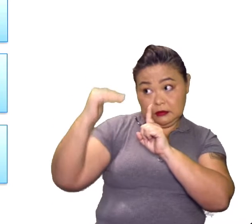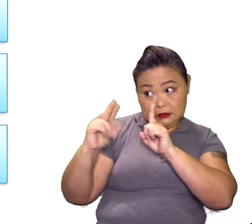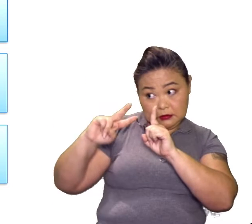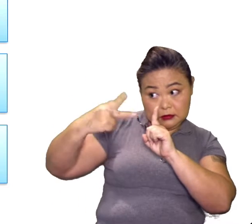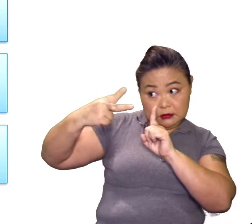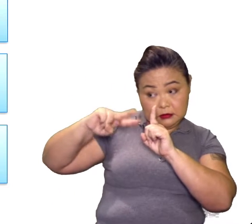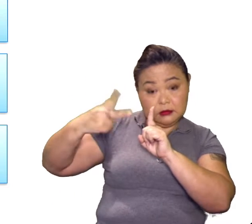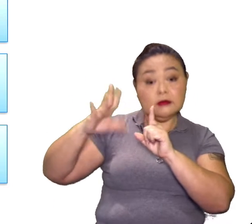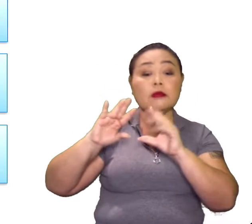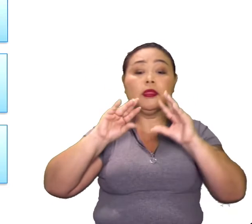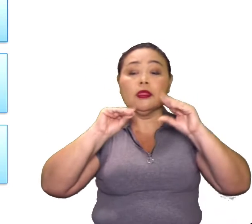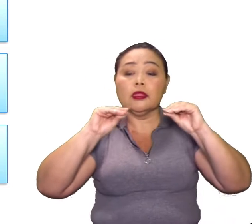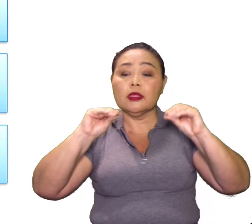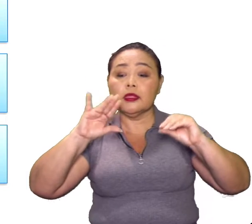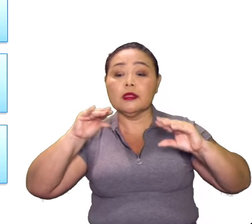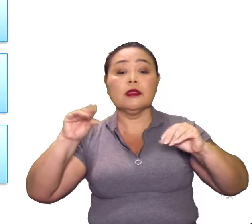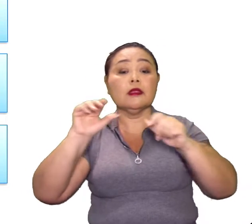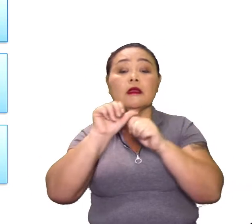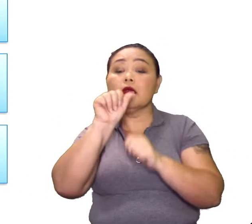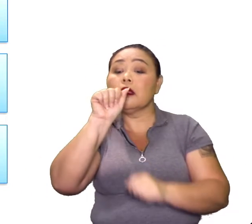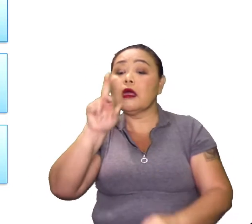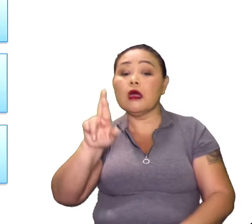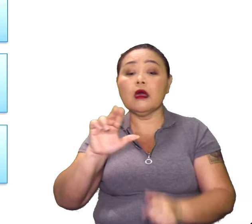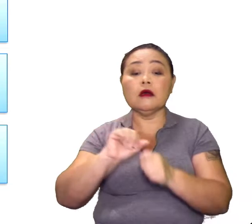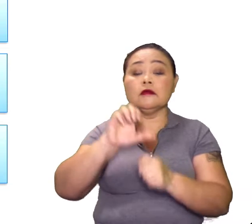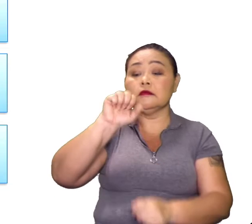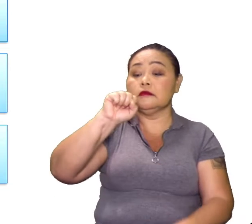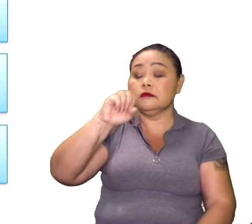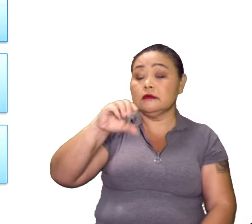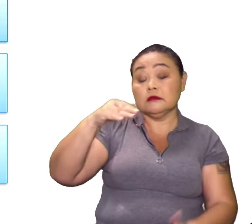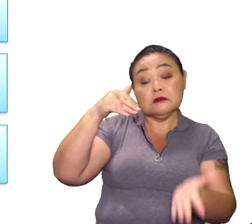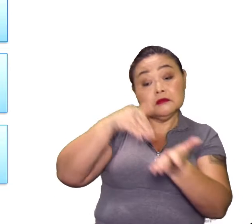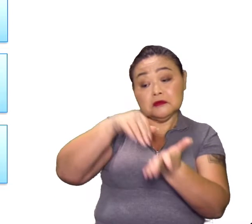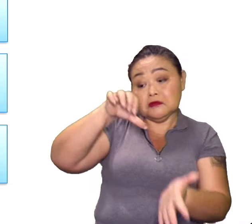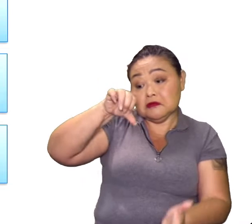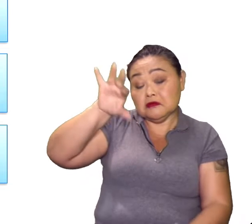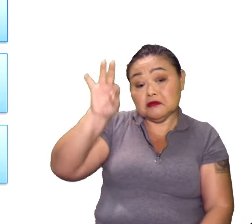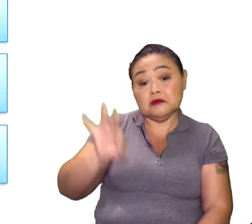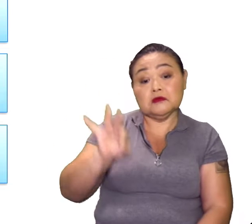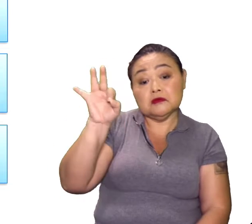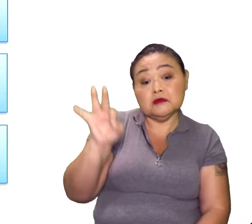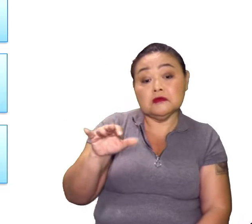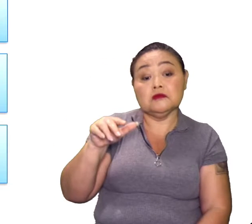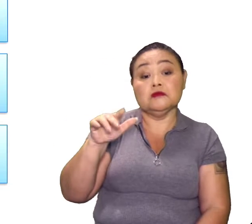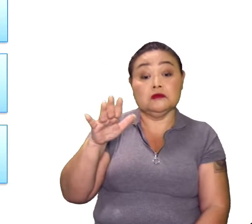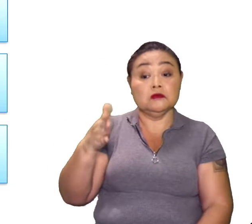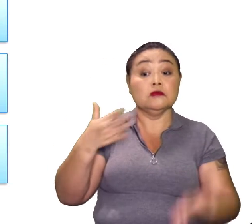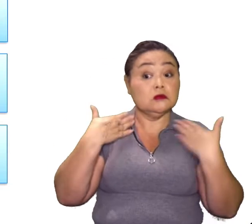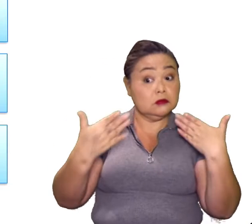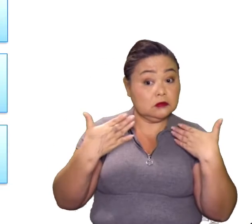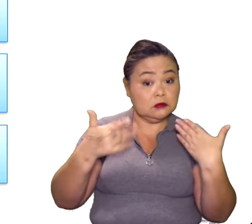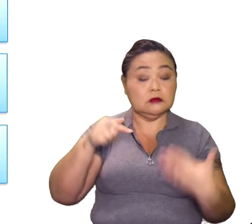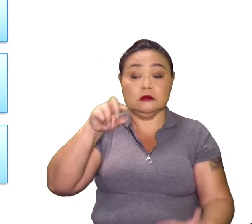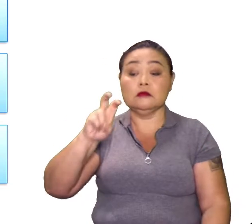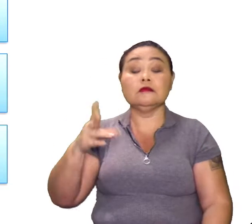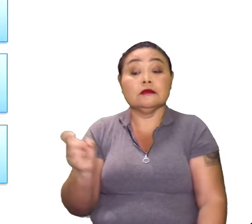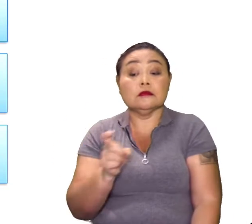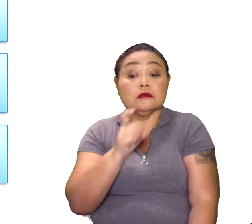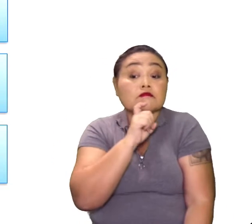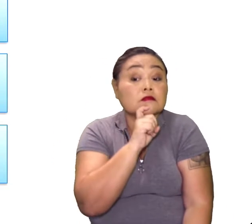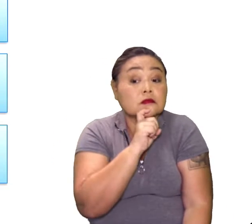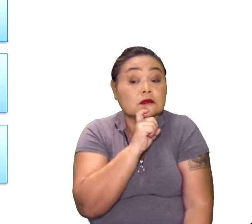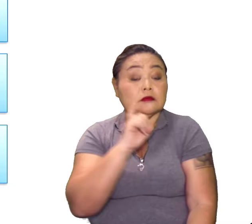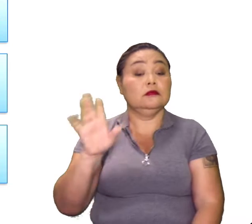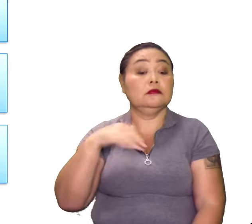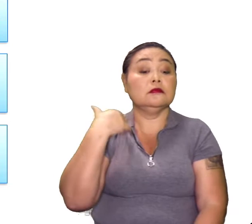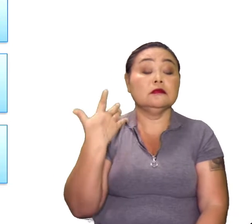média. A umidade relativa do ar é de 80% a 90% no verão e